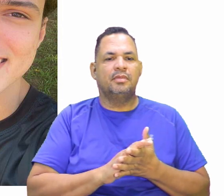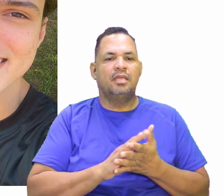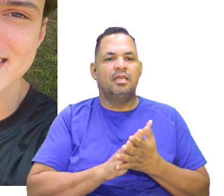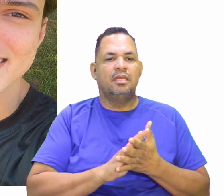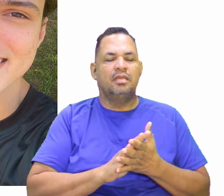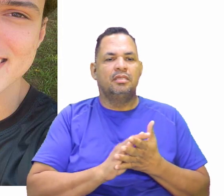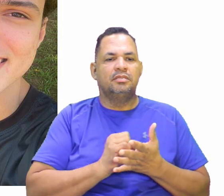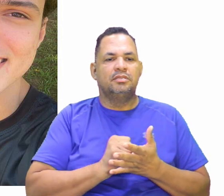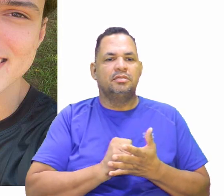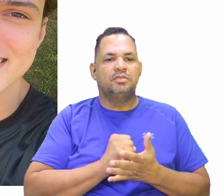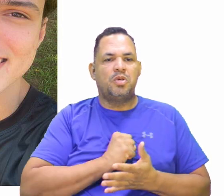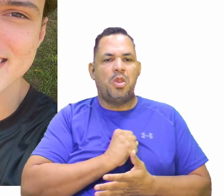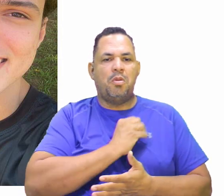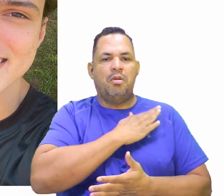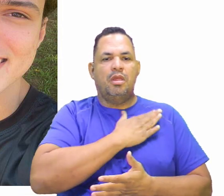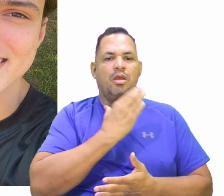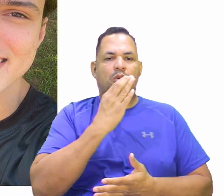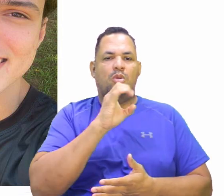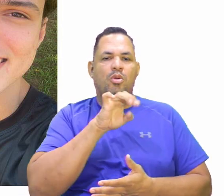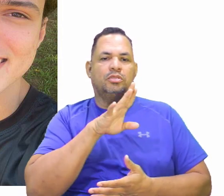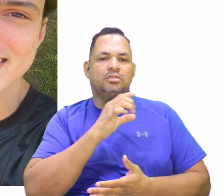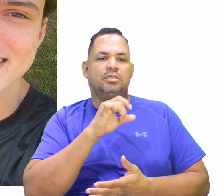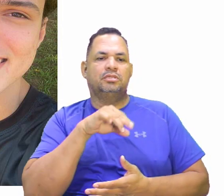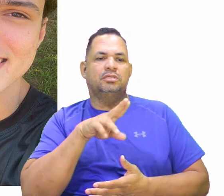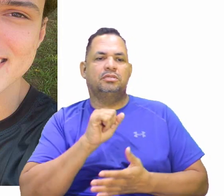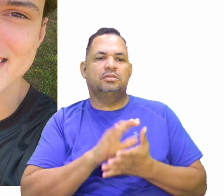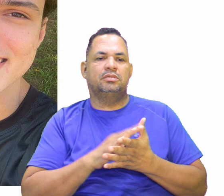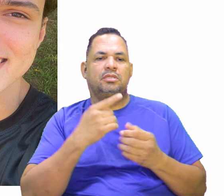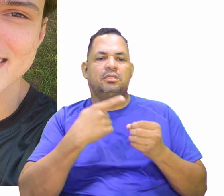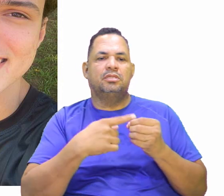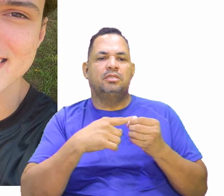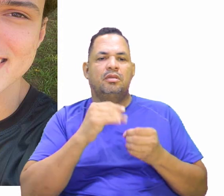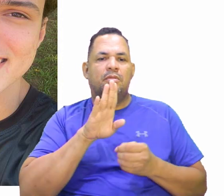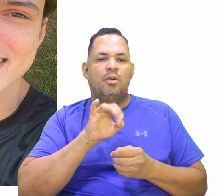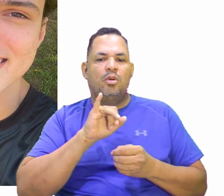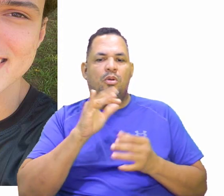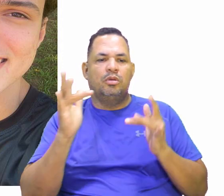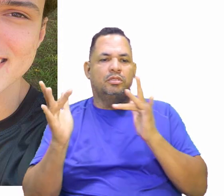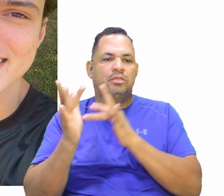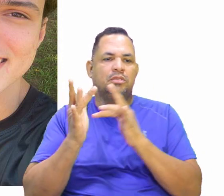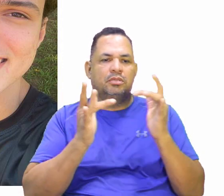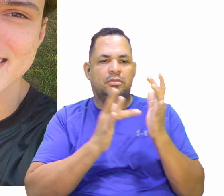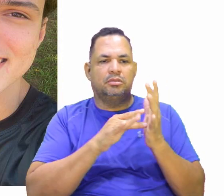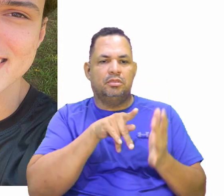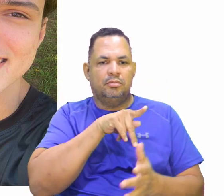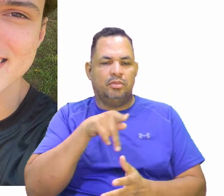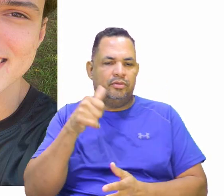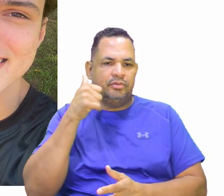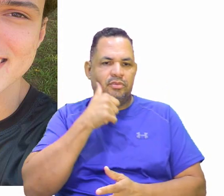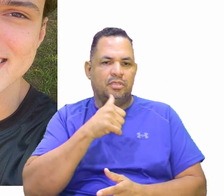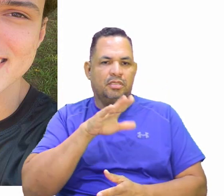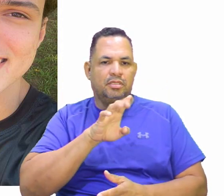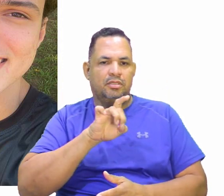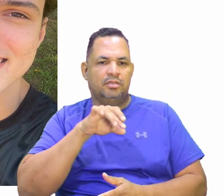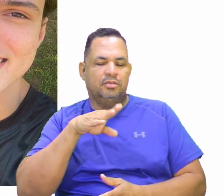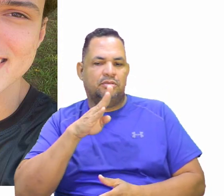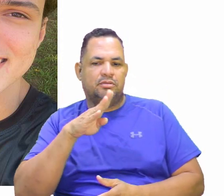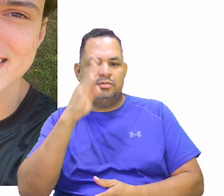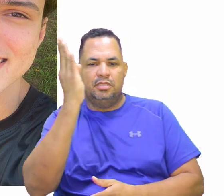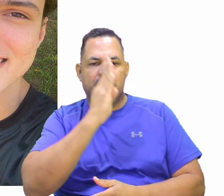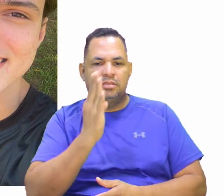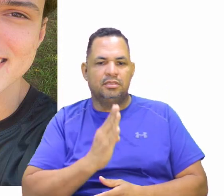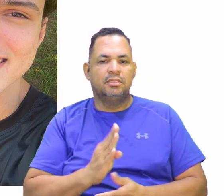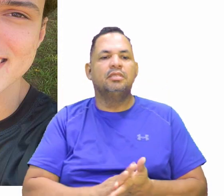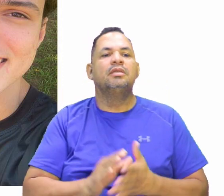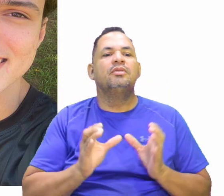Silva, lá do Distrito de Bom Jesus, professora Adeildes Brasil. Eita, Adeildes,